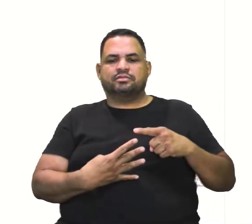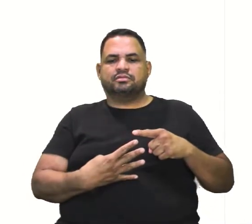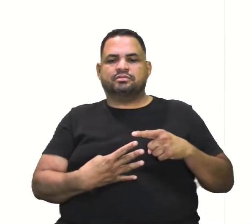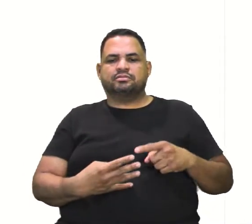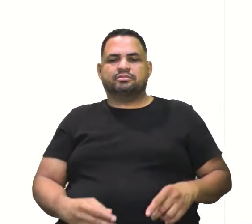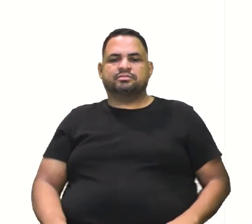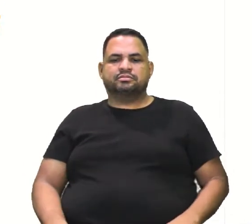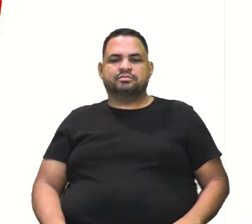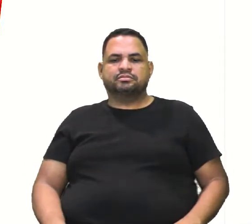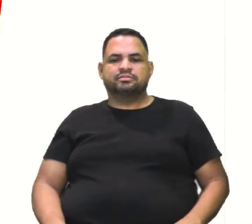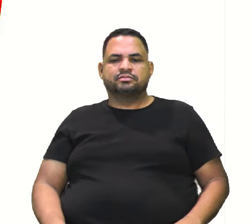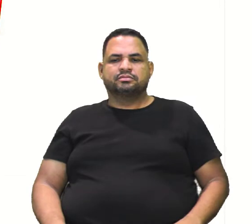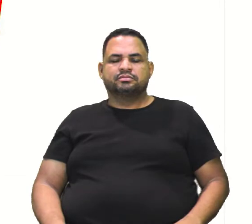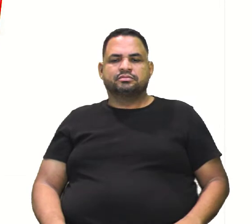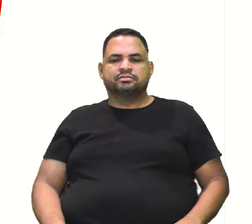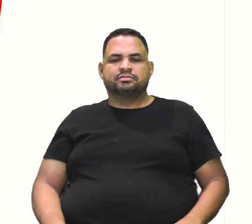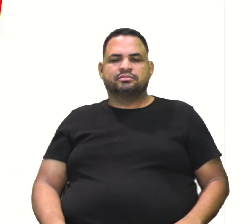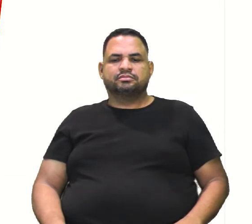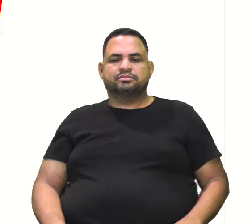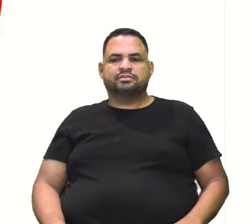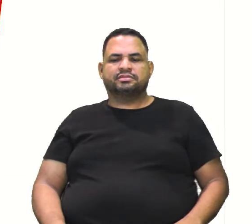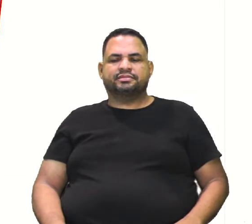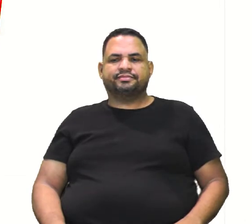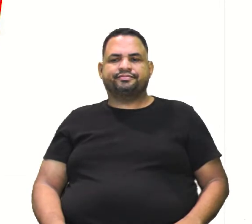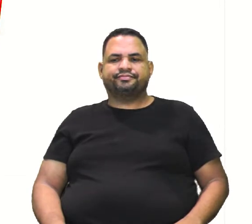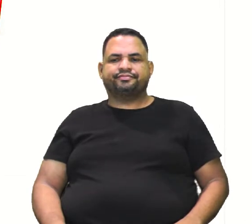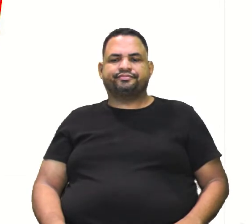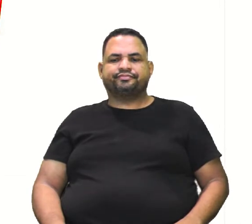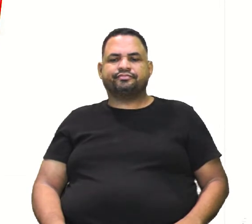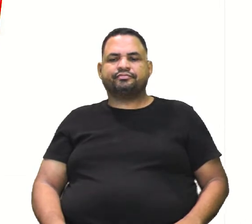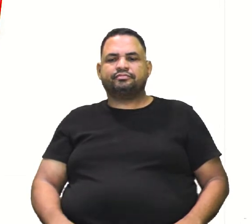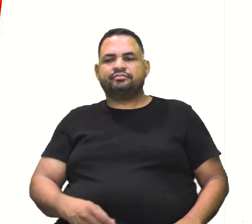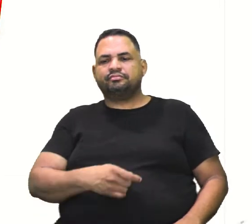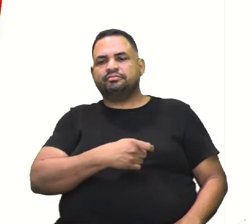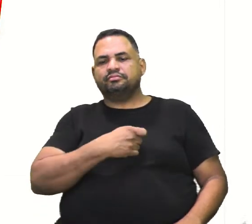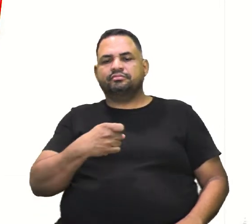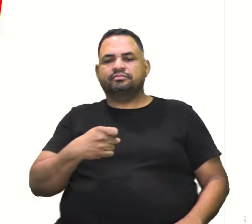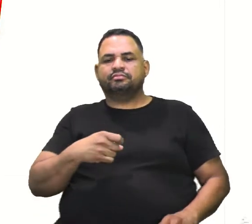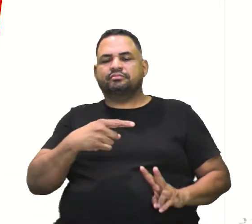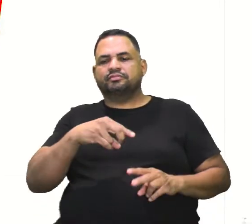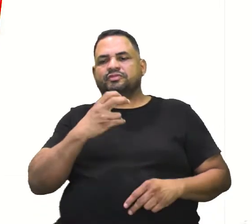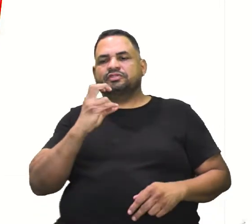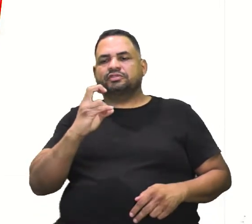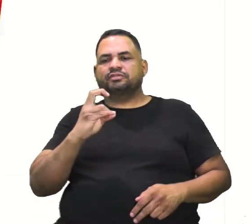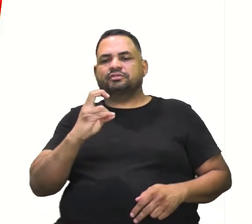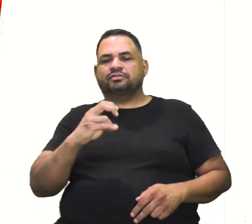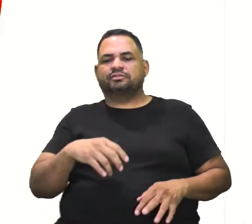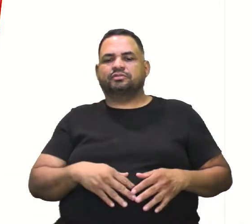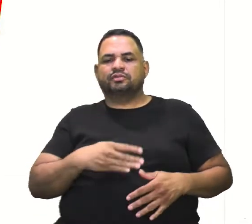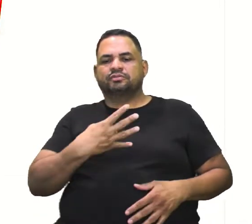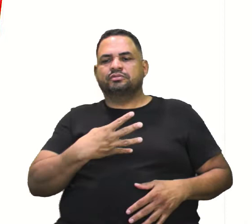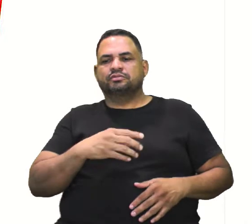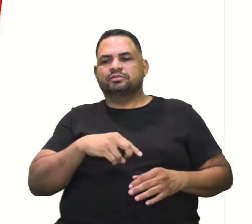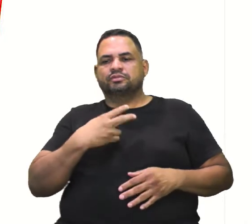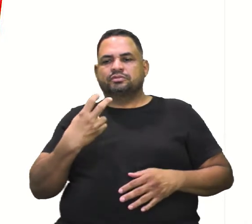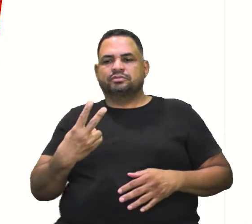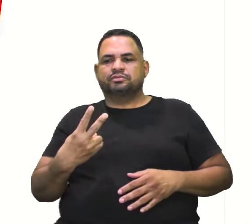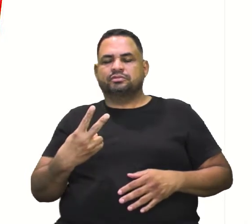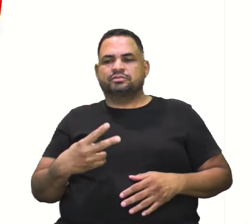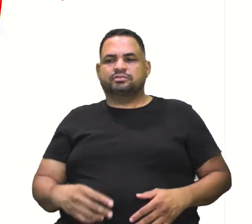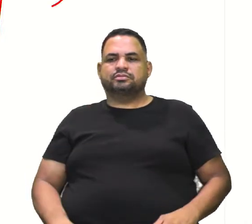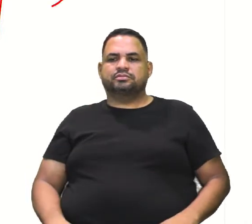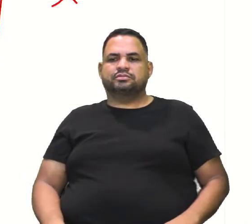Isso. aqui a gente tem raízes exatas, né? Vamos lá. X é igual a raiz de 25? 5. 5. Raiz de 4?